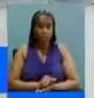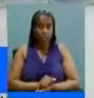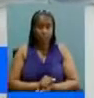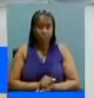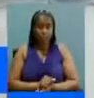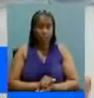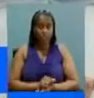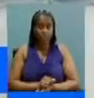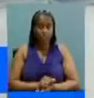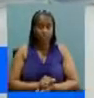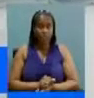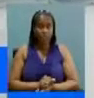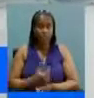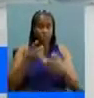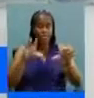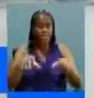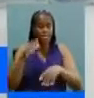uma sessão de assembleia